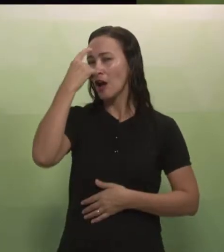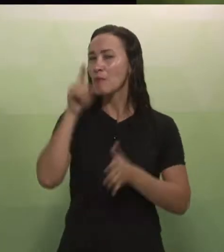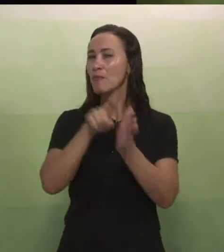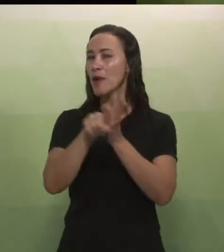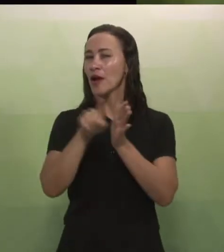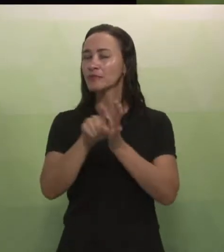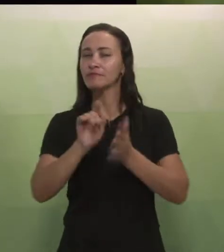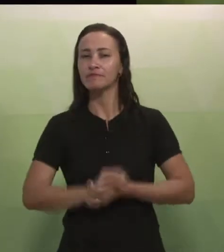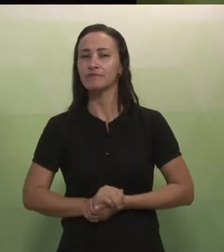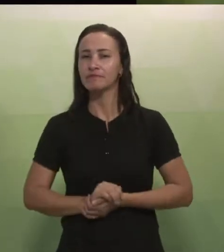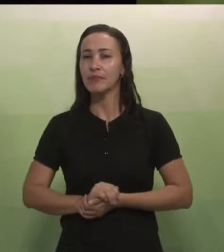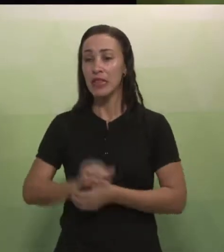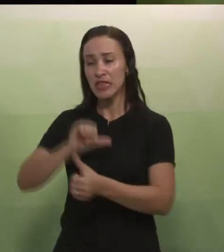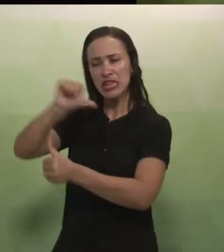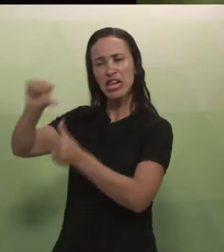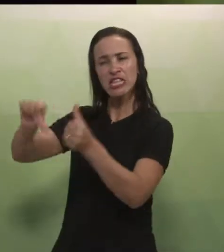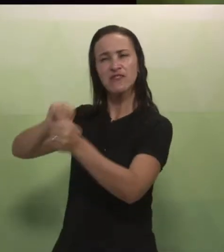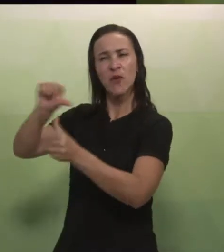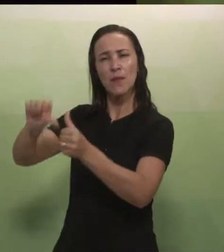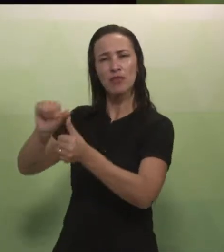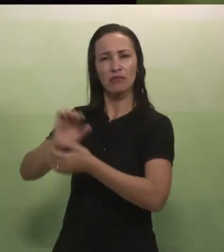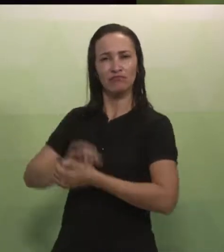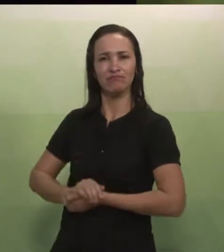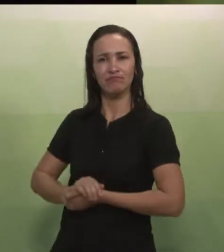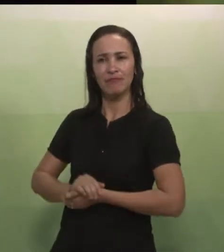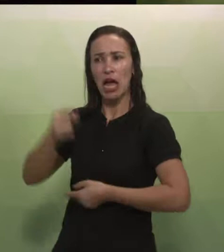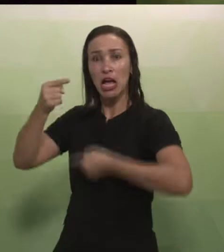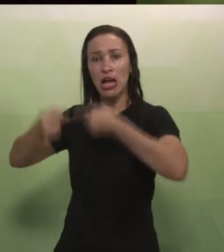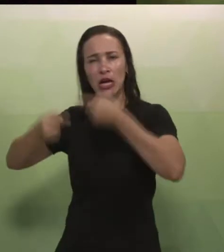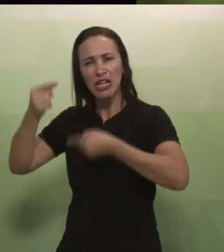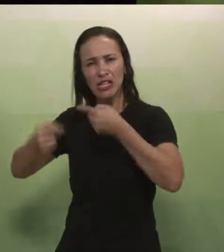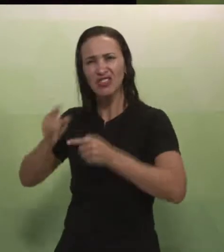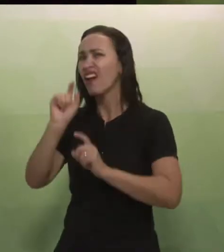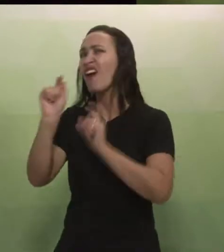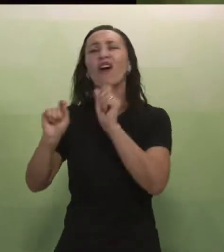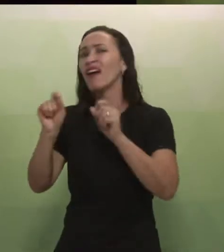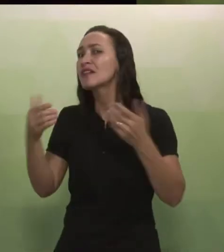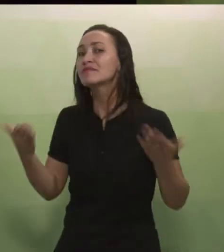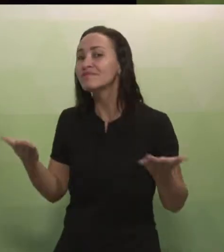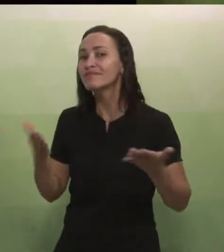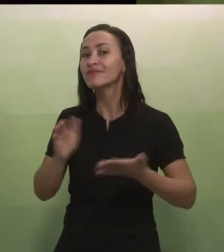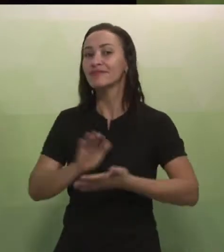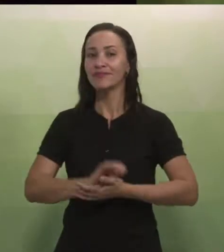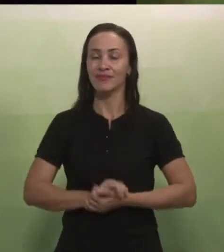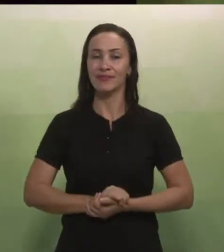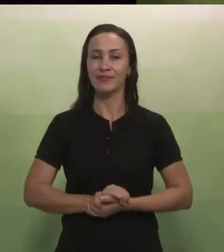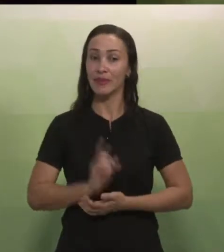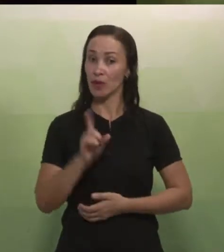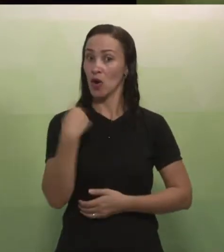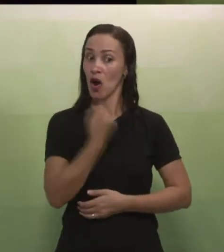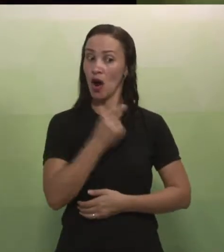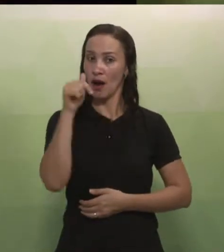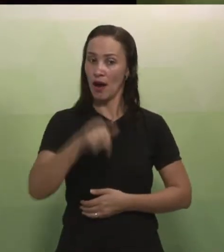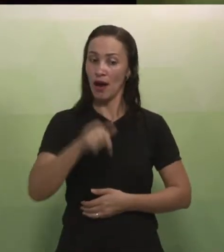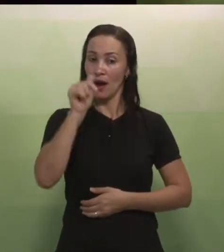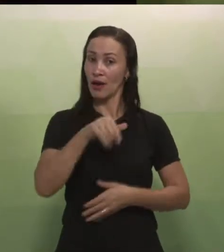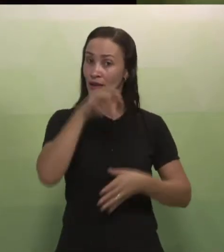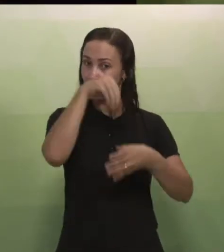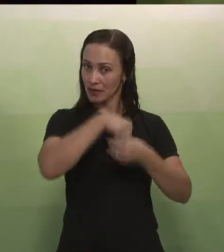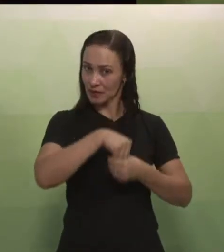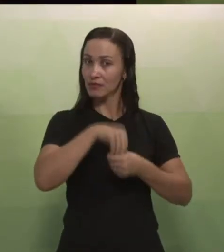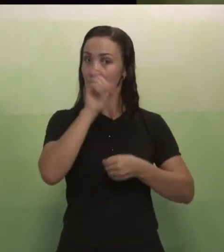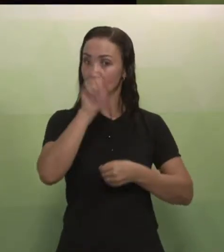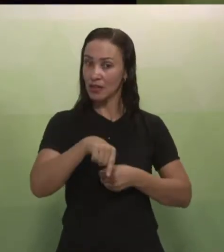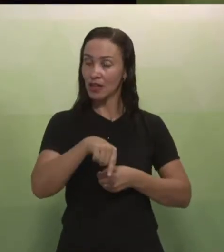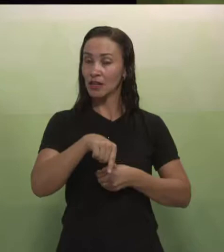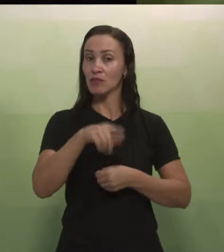ser transformador? O que é ser crítico? Nós que estamos dentro de uma instituição